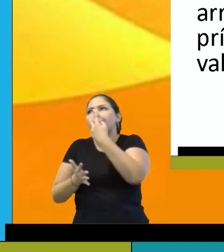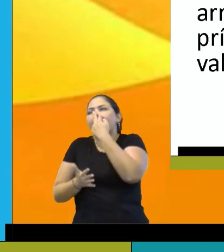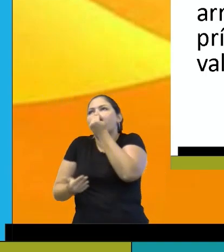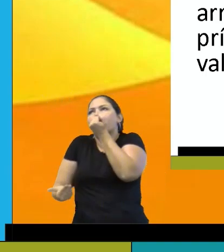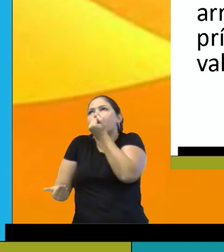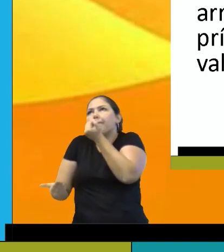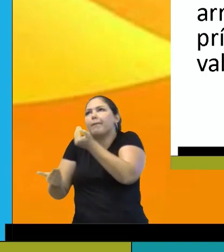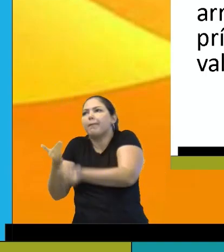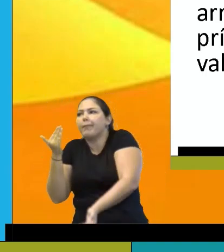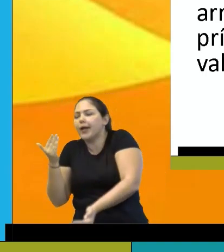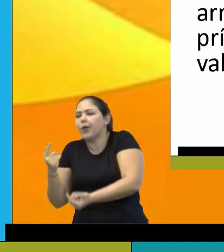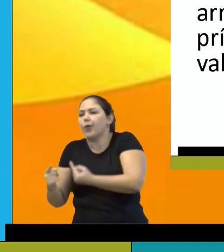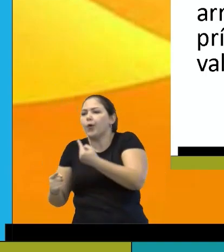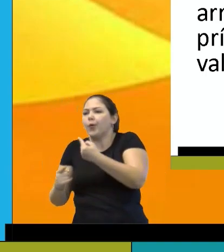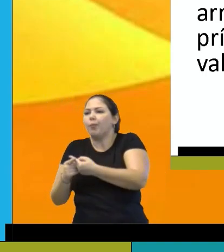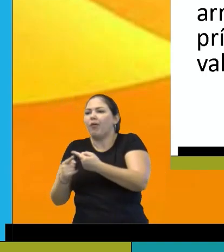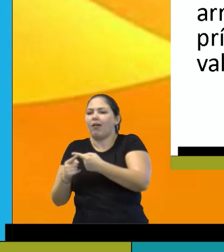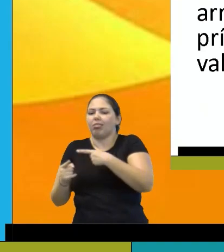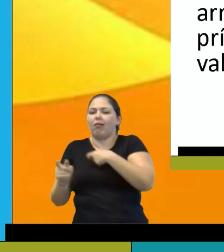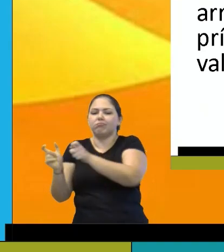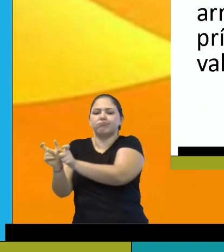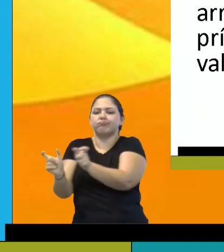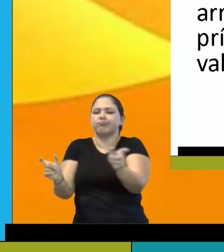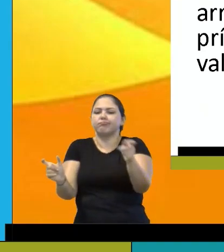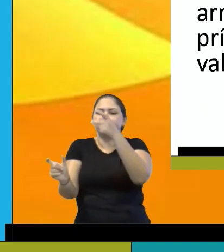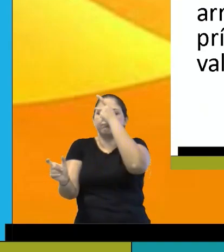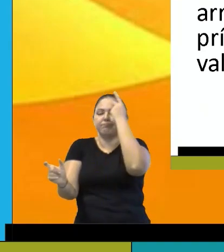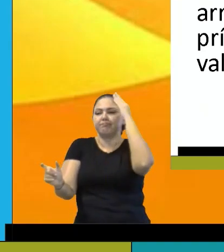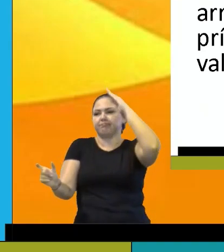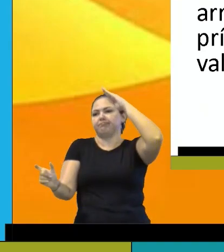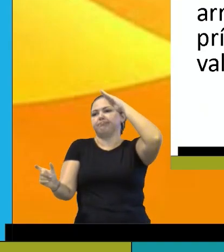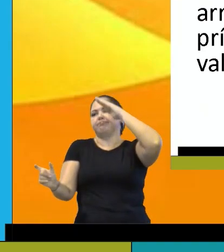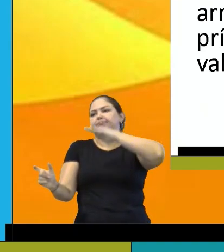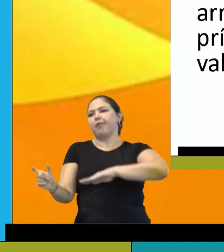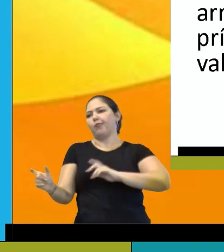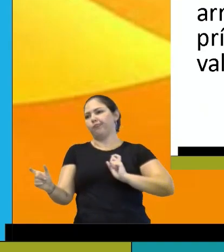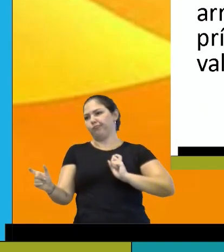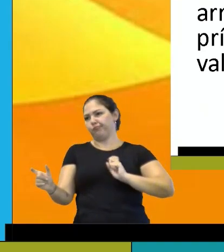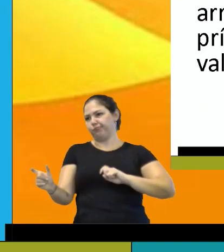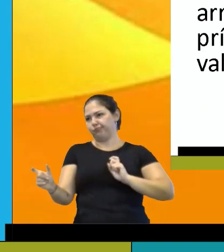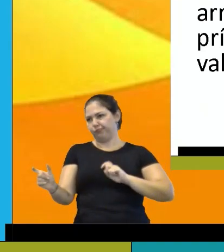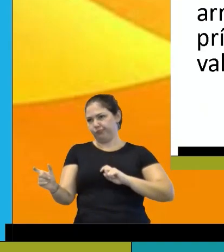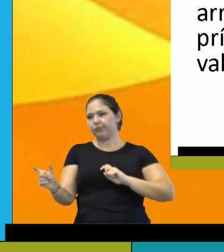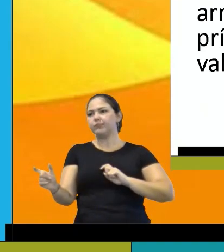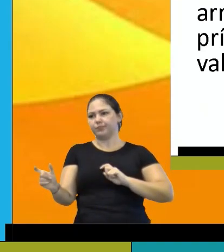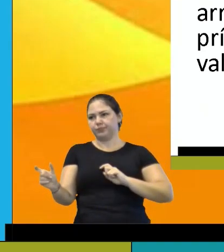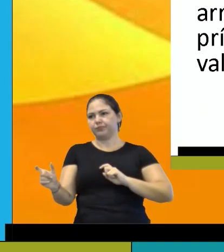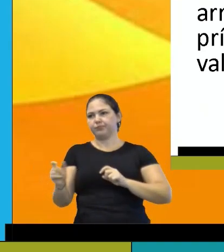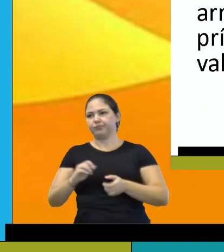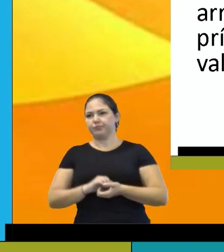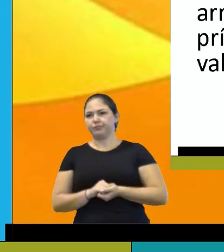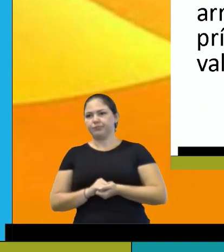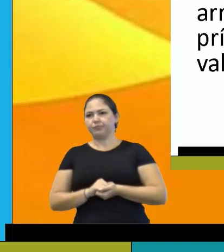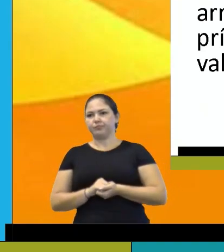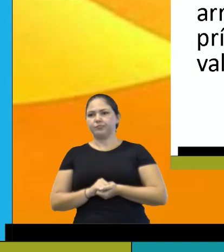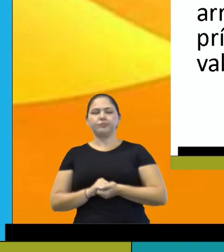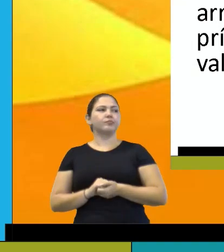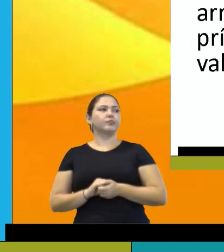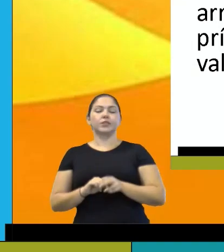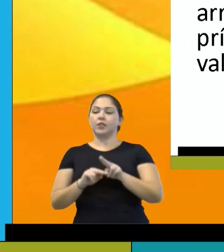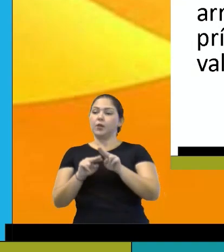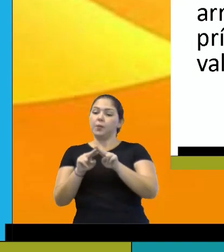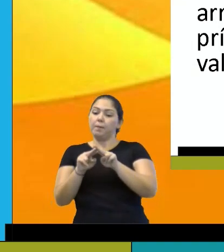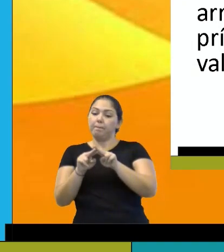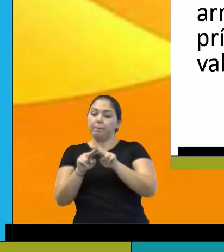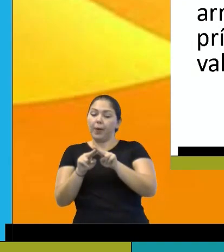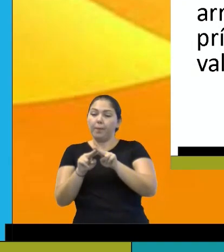Assim, é necessário a um príncipe, para se manter, que aprenda a poder ser